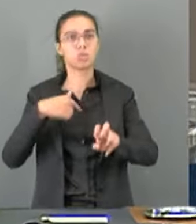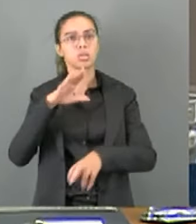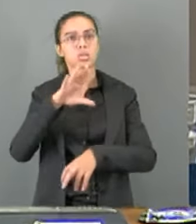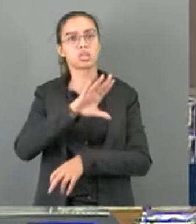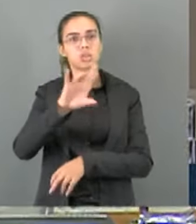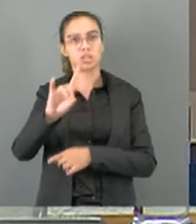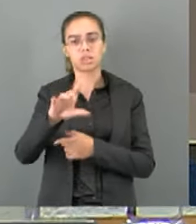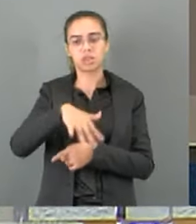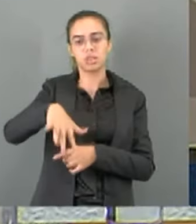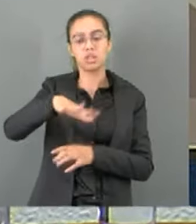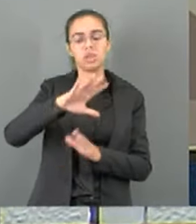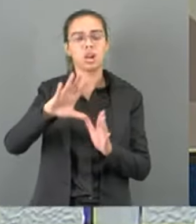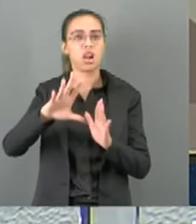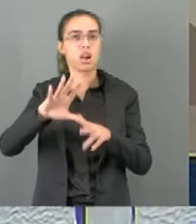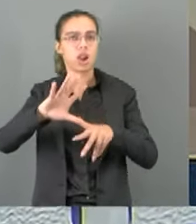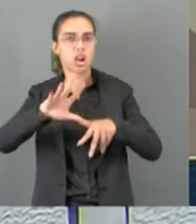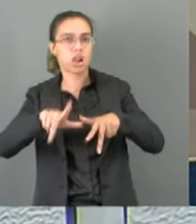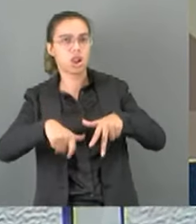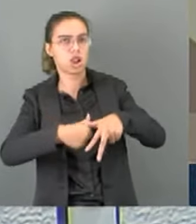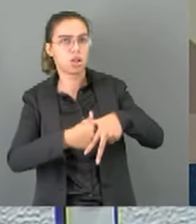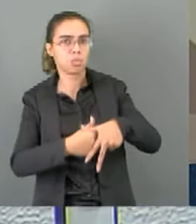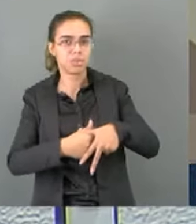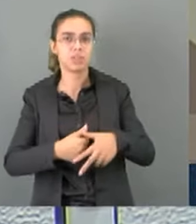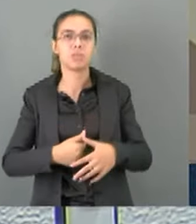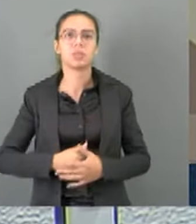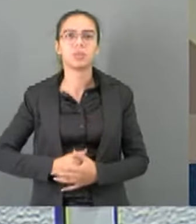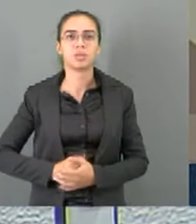específico da área de corrupção, certo?